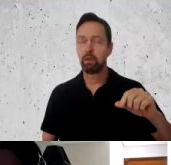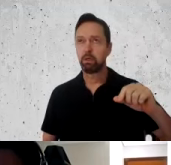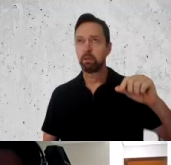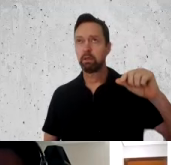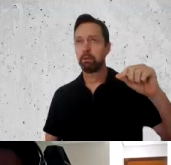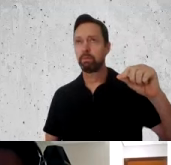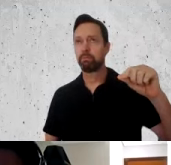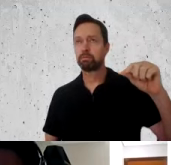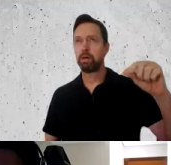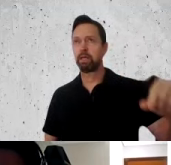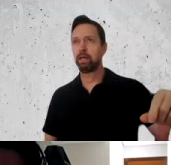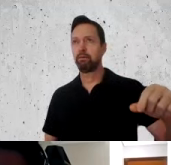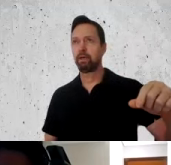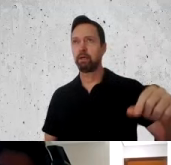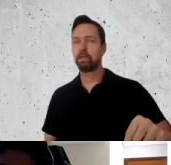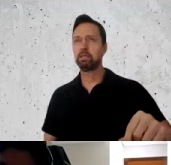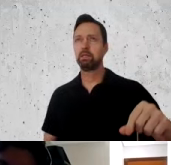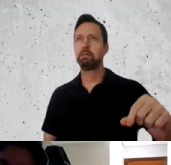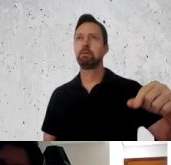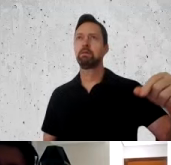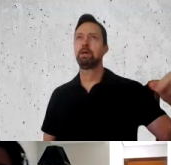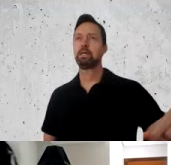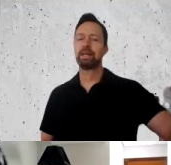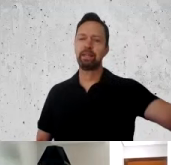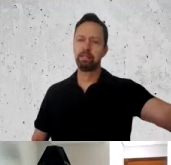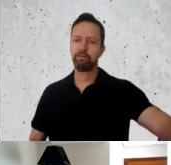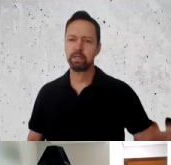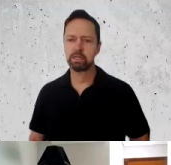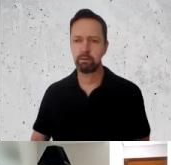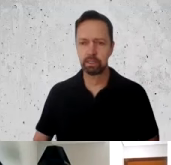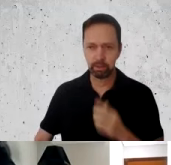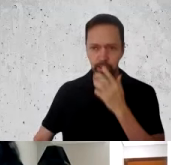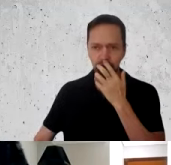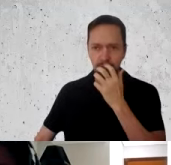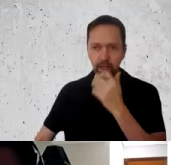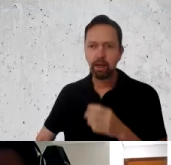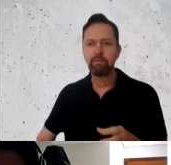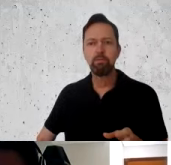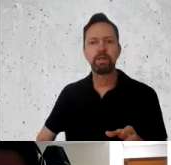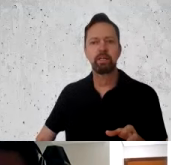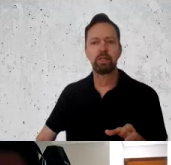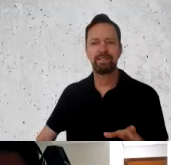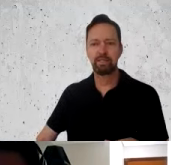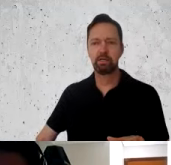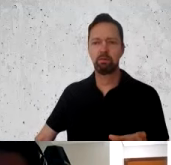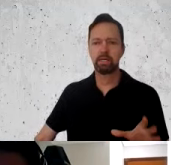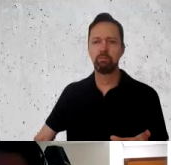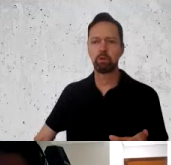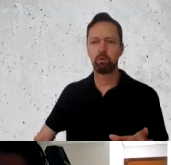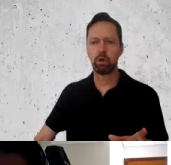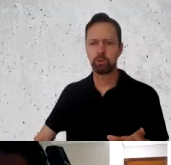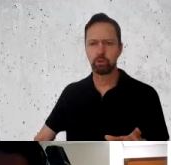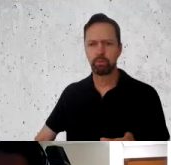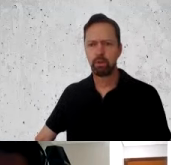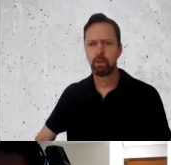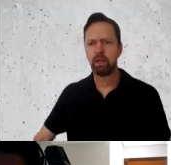não, a próxima aula é quinta, daí terça, quinta-feira da semana que vem, aí vamos fazer a nossa sessão